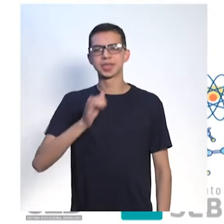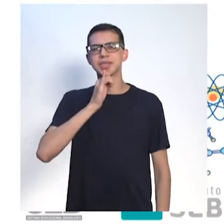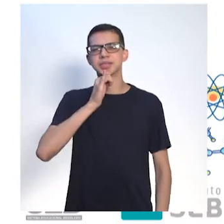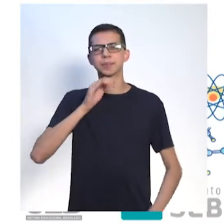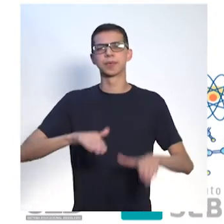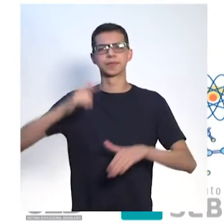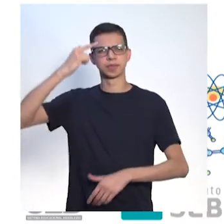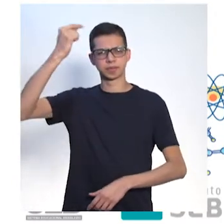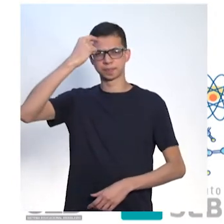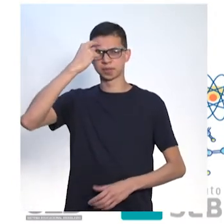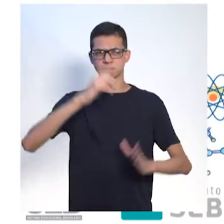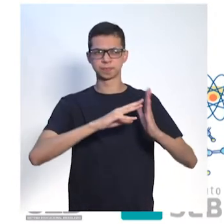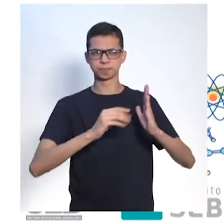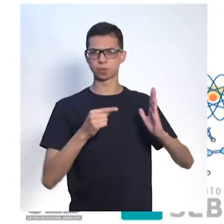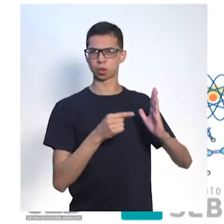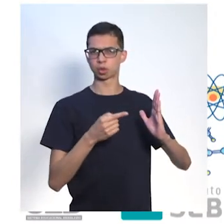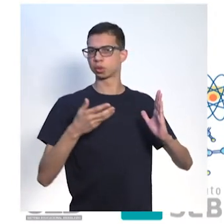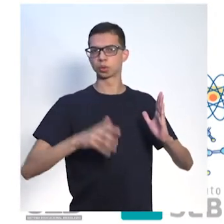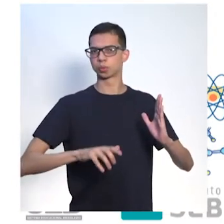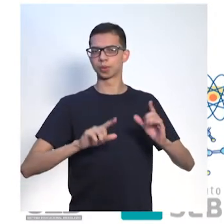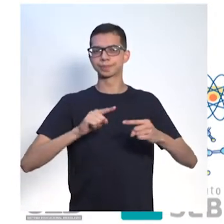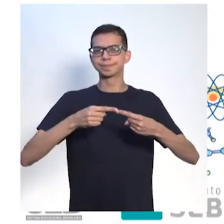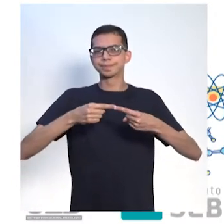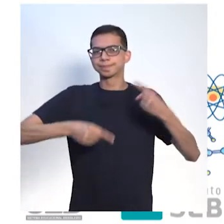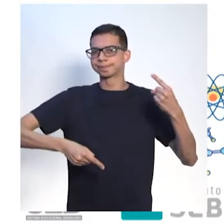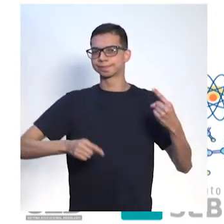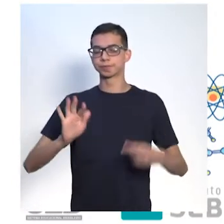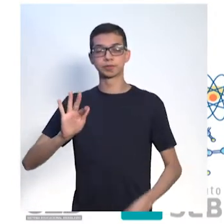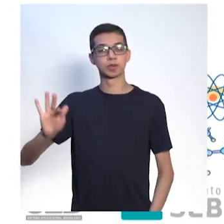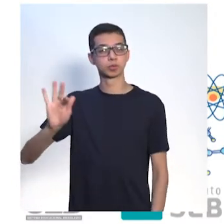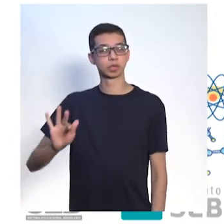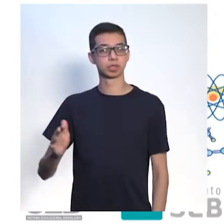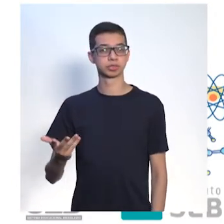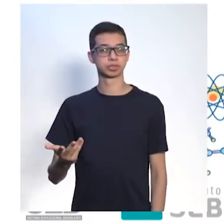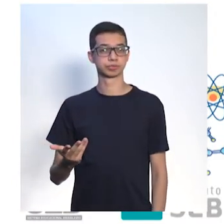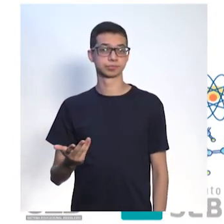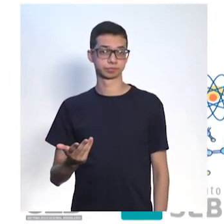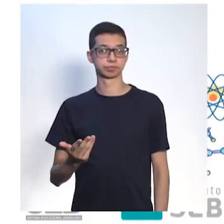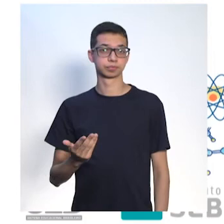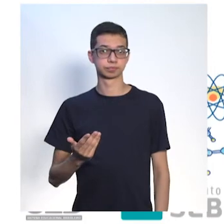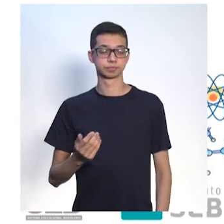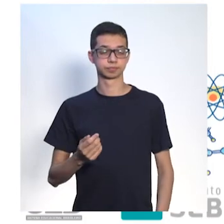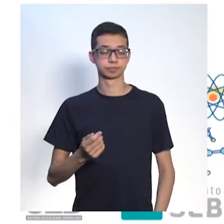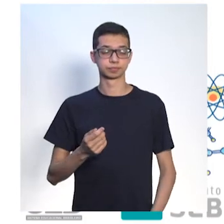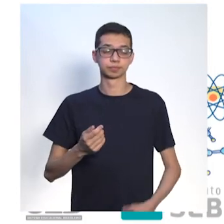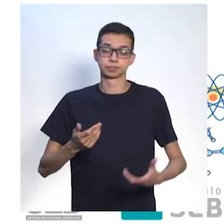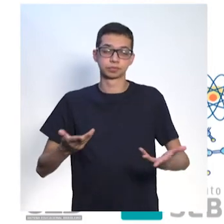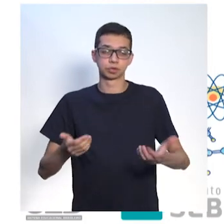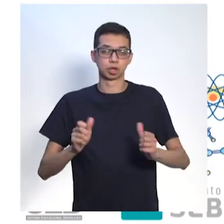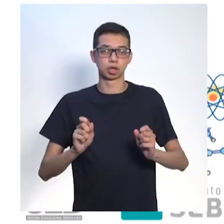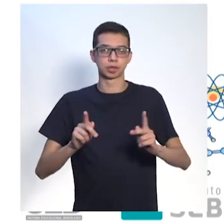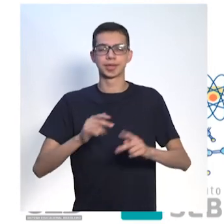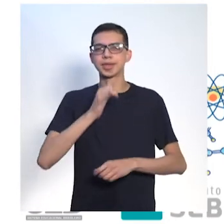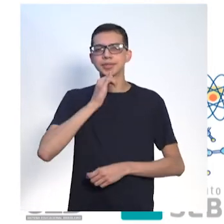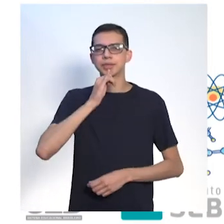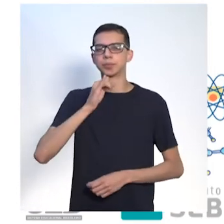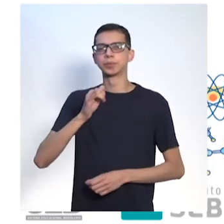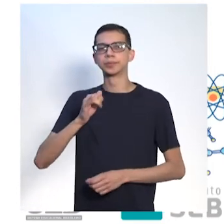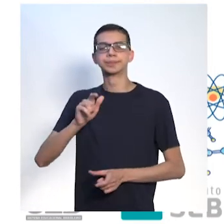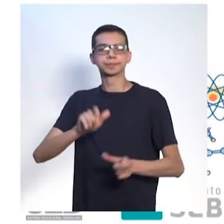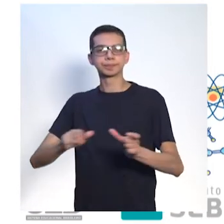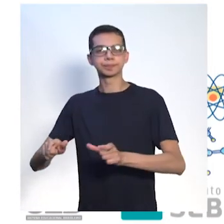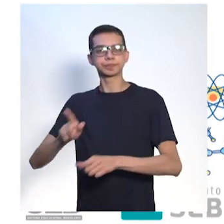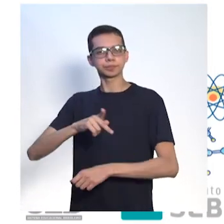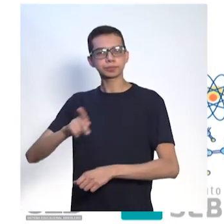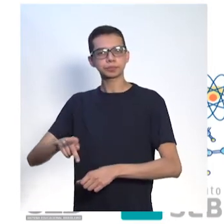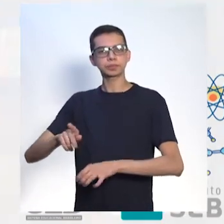mais. Isso não atende às minhas necessidades dentro daquilo que eu entendo na universidade. Olha, meus matemáticos acham que isso não